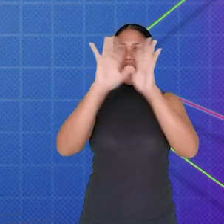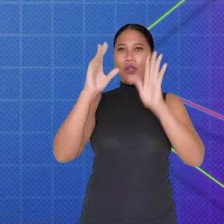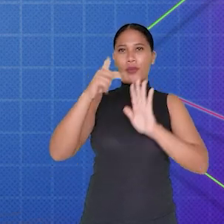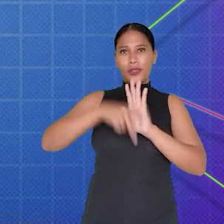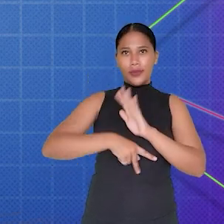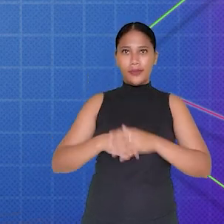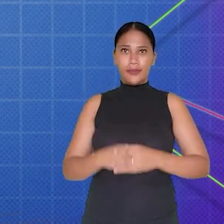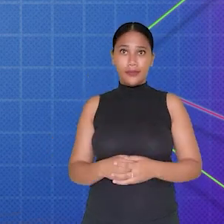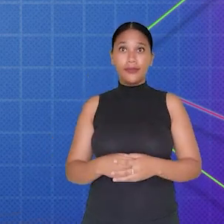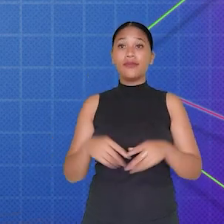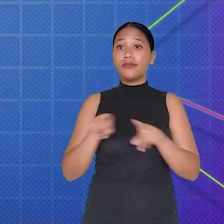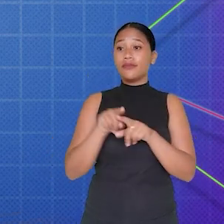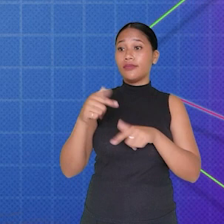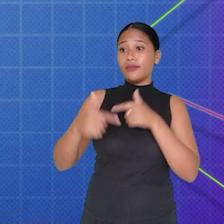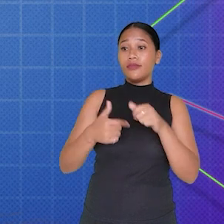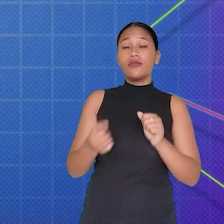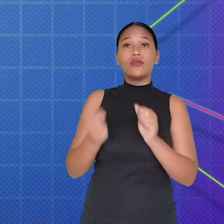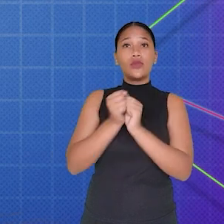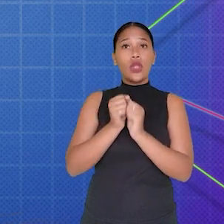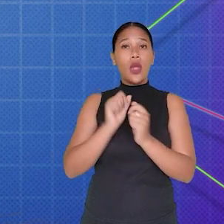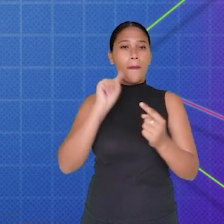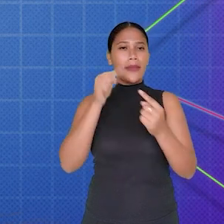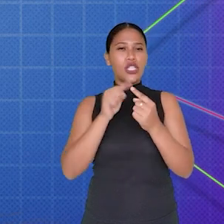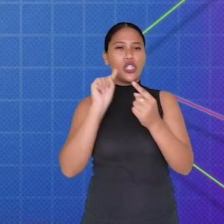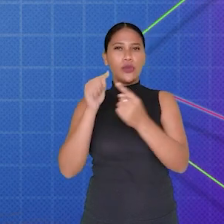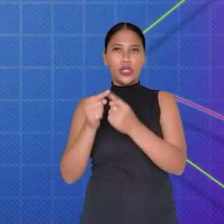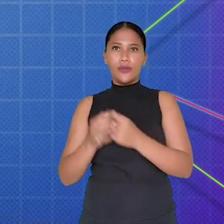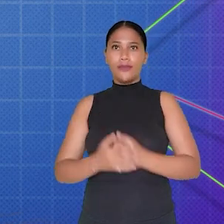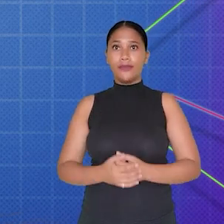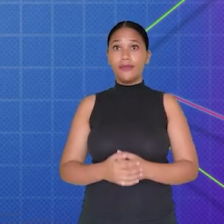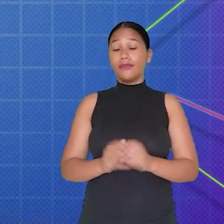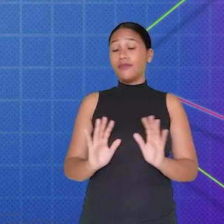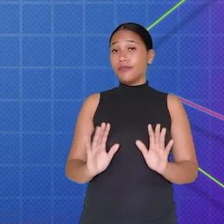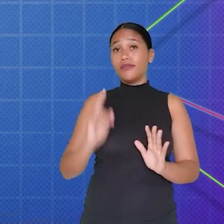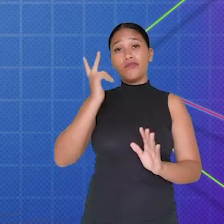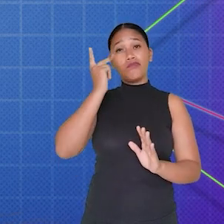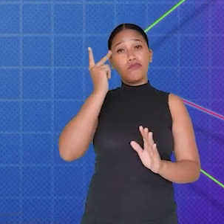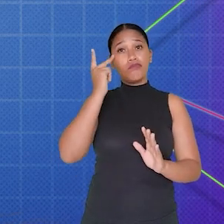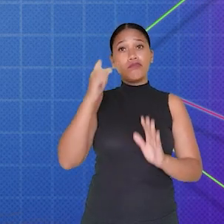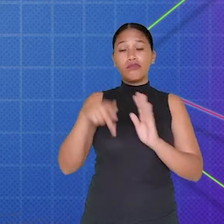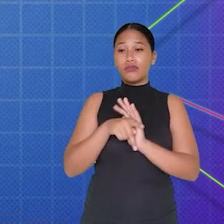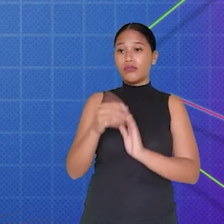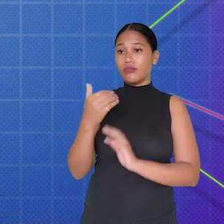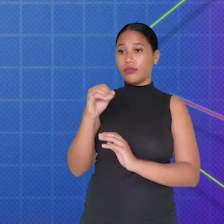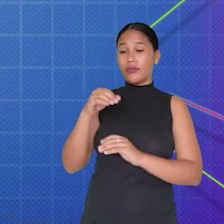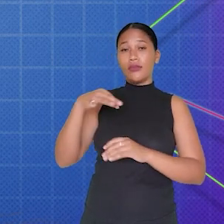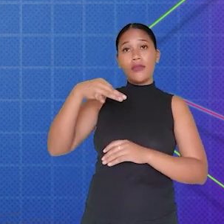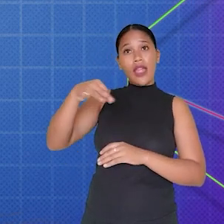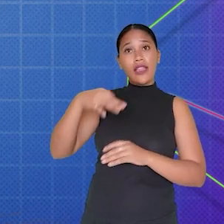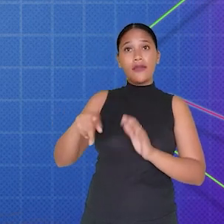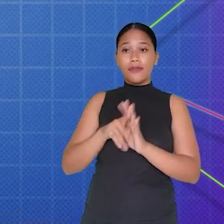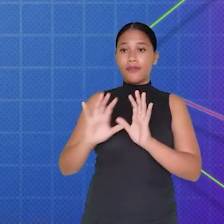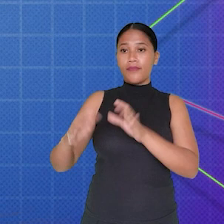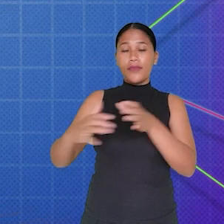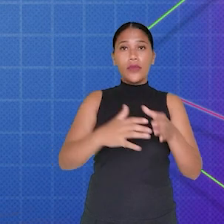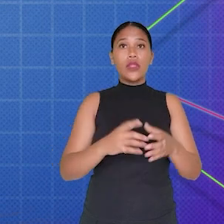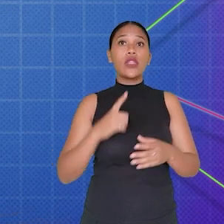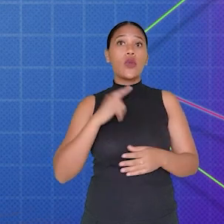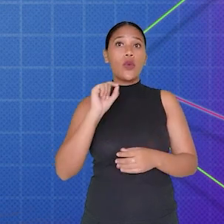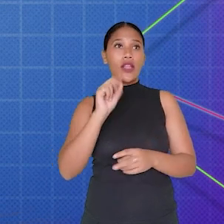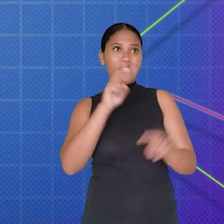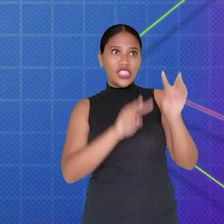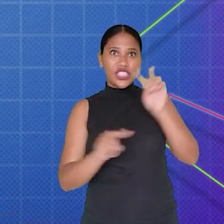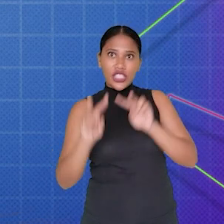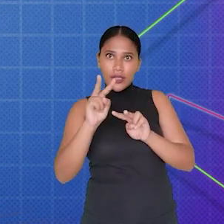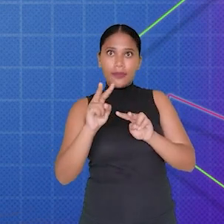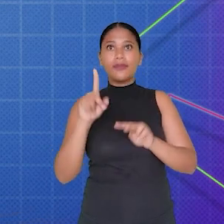a entender a visão geral do projeto e a trabalhar junto para alcançar alguns objetivos. Geralmente, o GDD de 10 páginas ele é dividido em seções